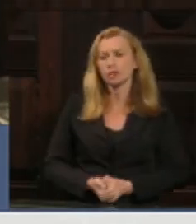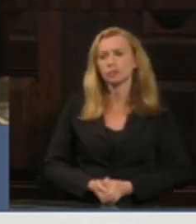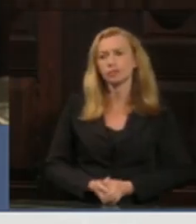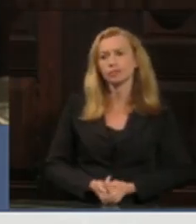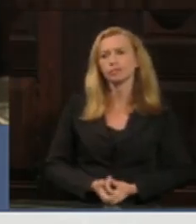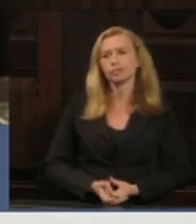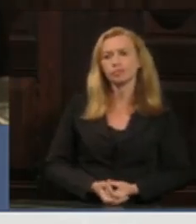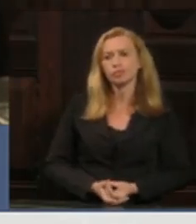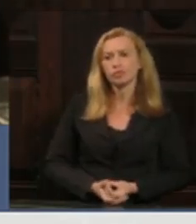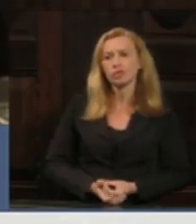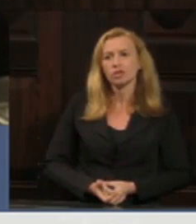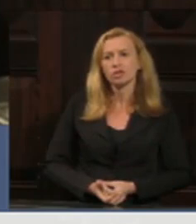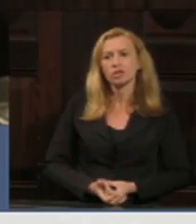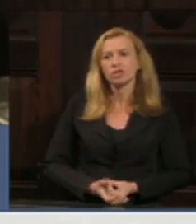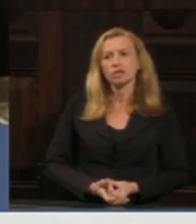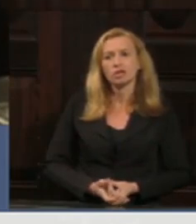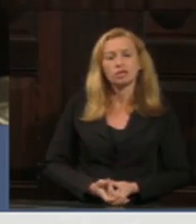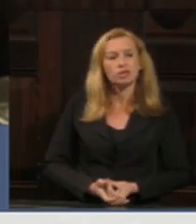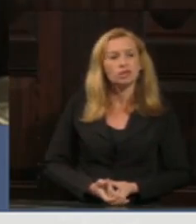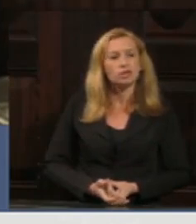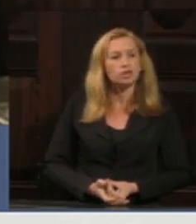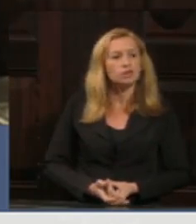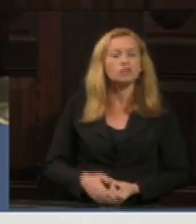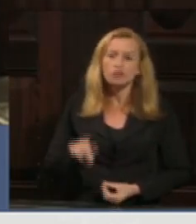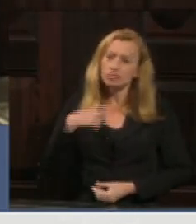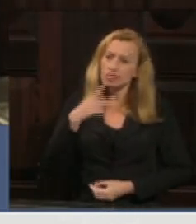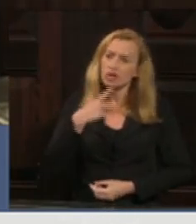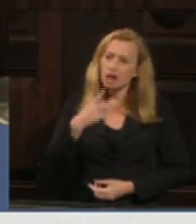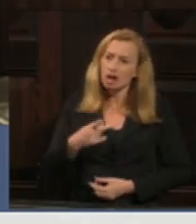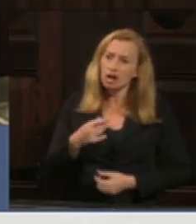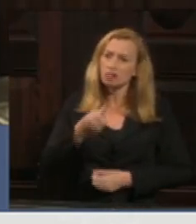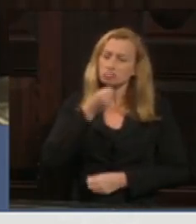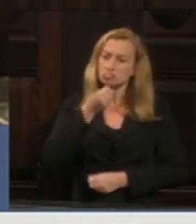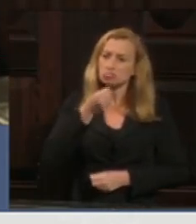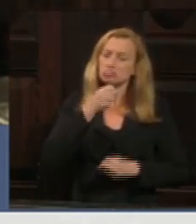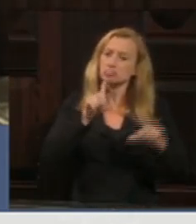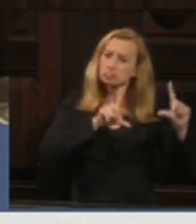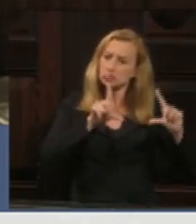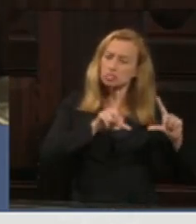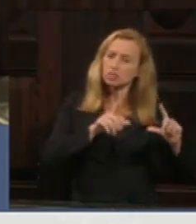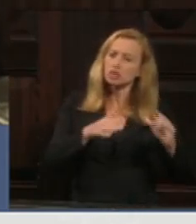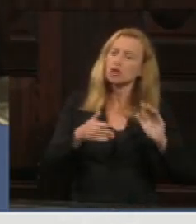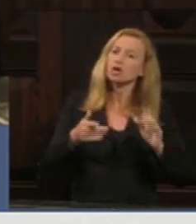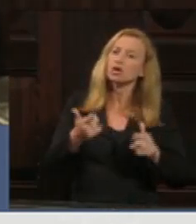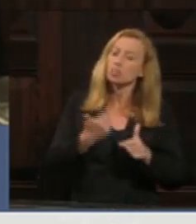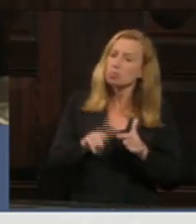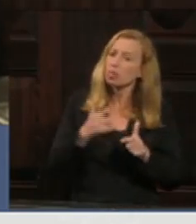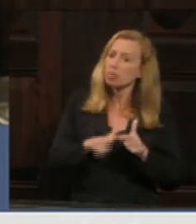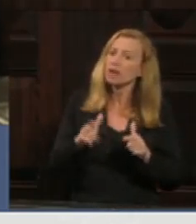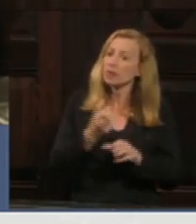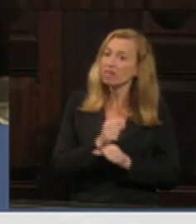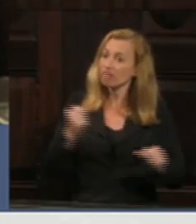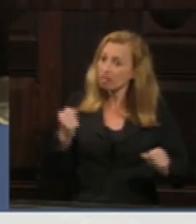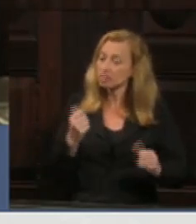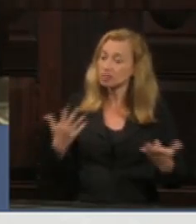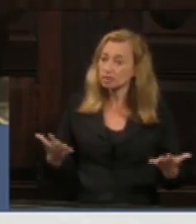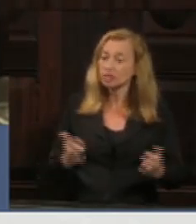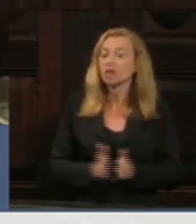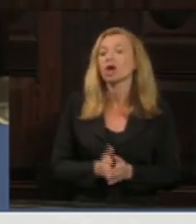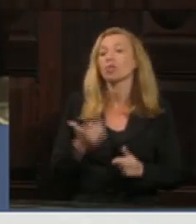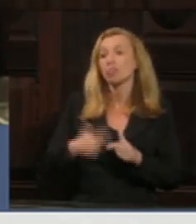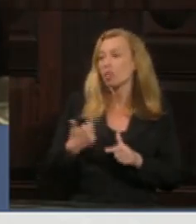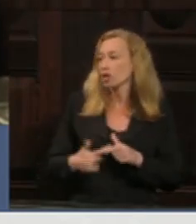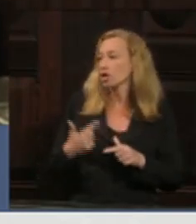corajosa, assumir publicamente este problema e o tamanho deste problema. Porque este